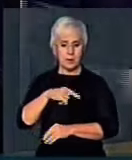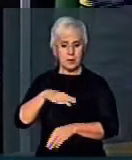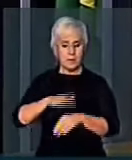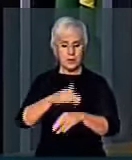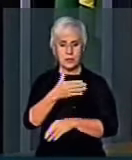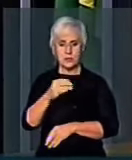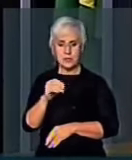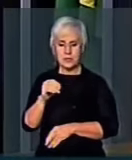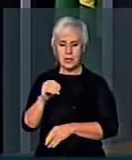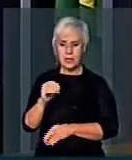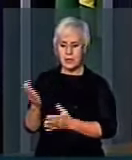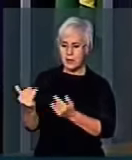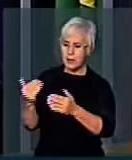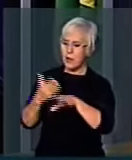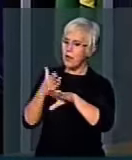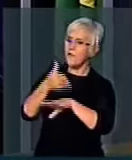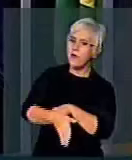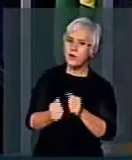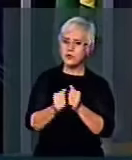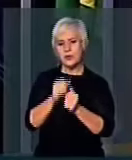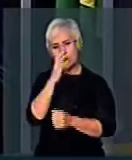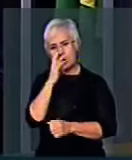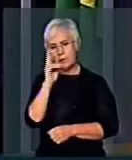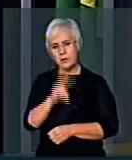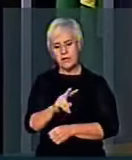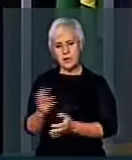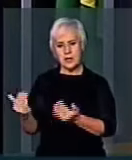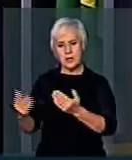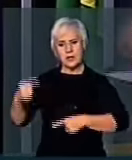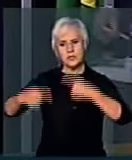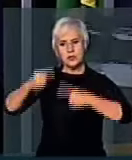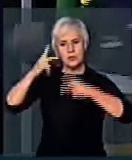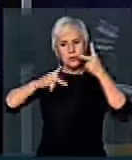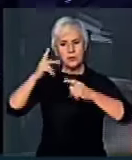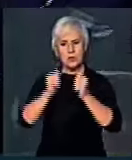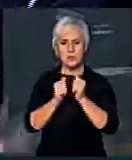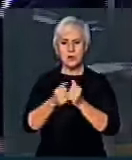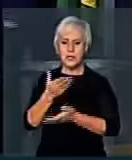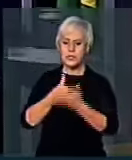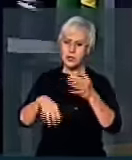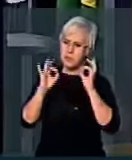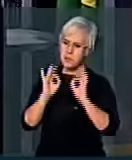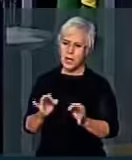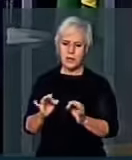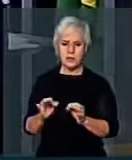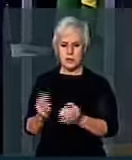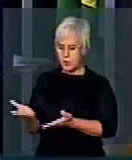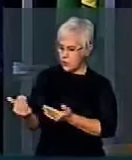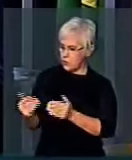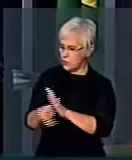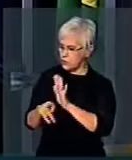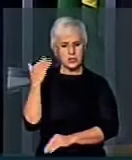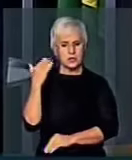garotos de 16, 17, 18 anos que compareceram. Garotos que discutem política com P maiúsculo. Garotos que